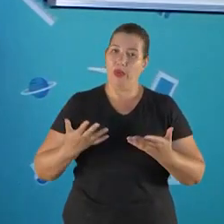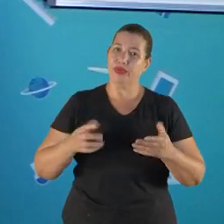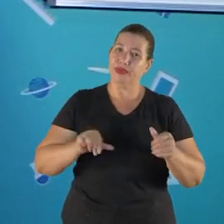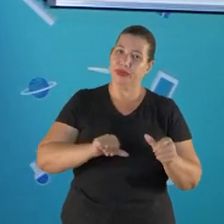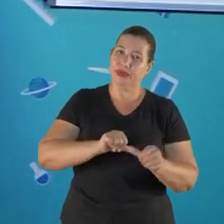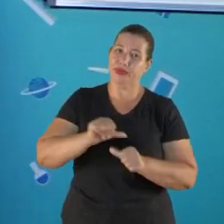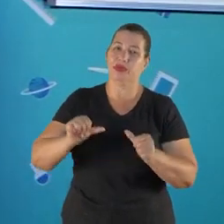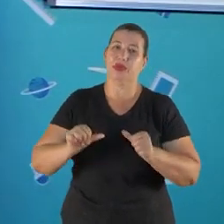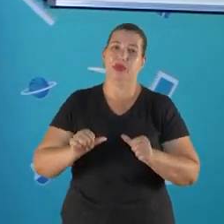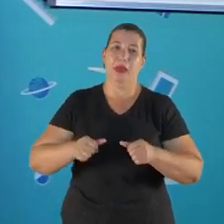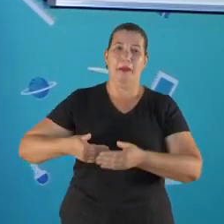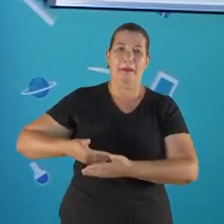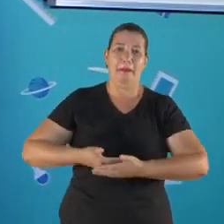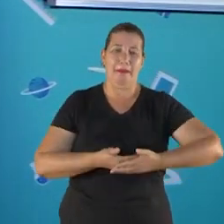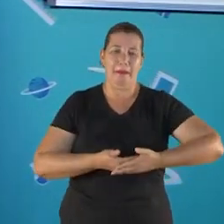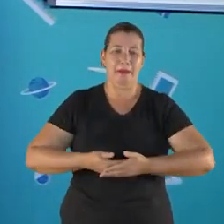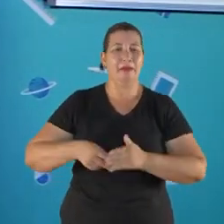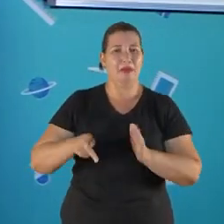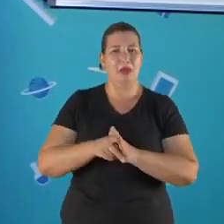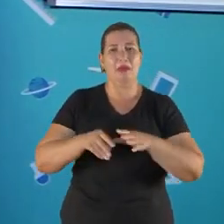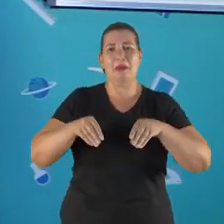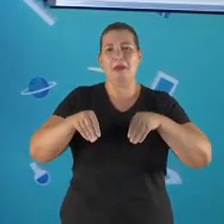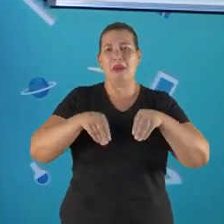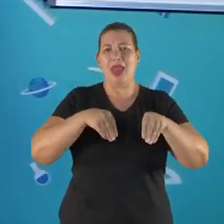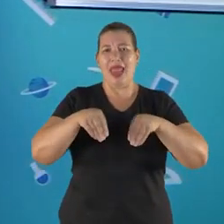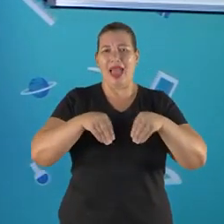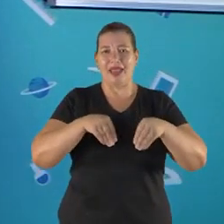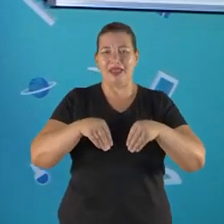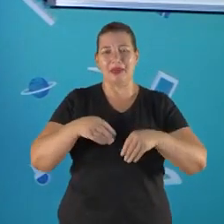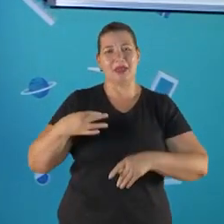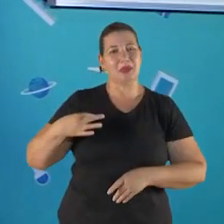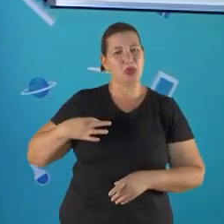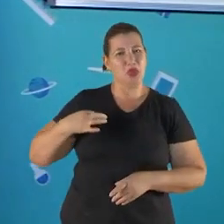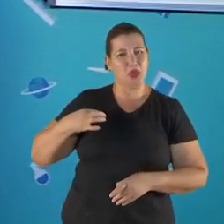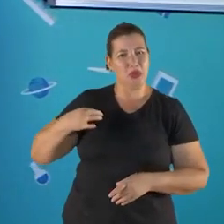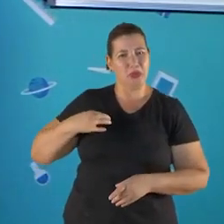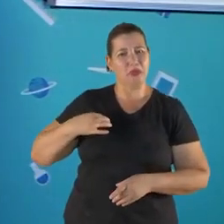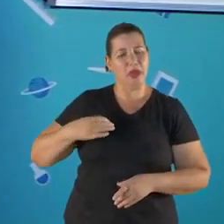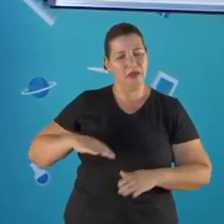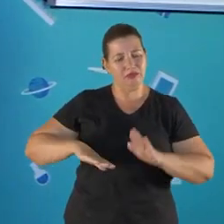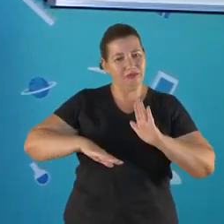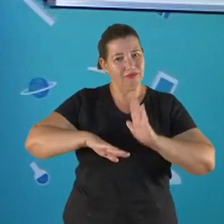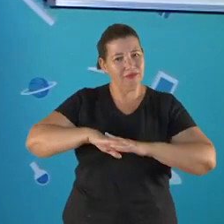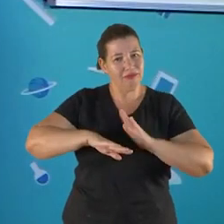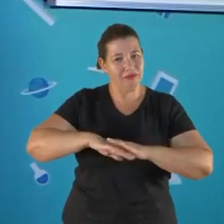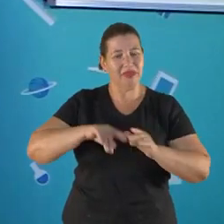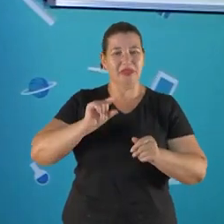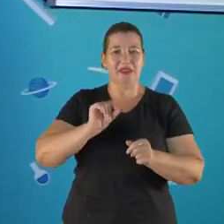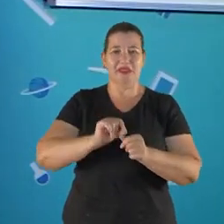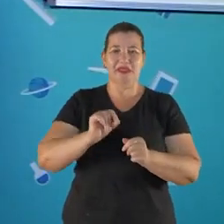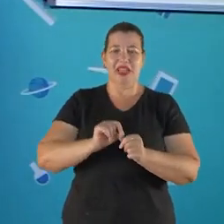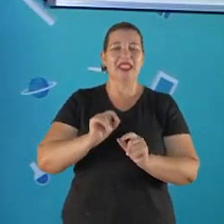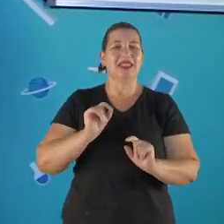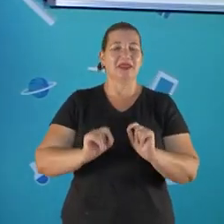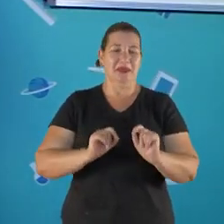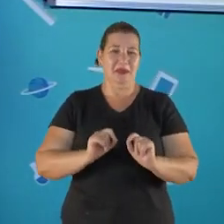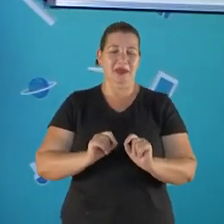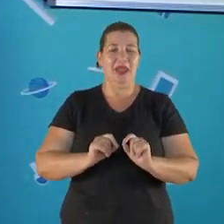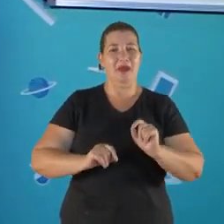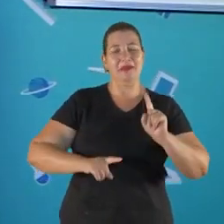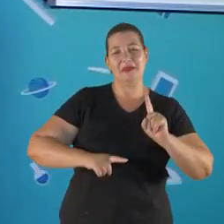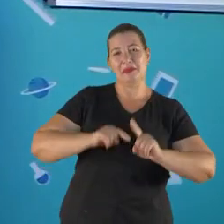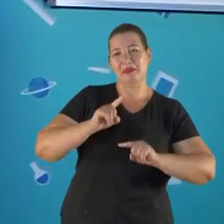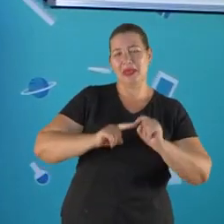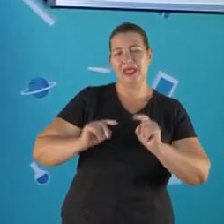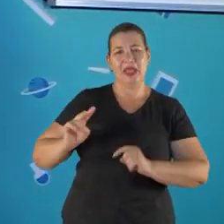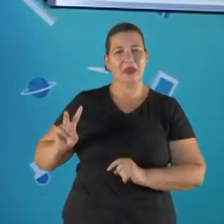foram substituídas por bonecas de plástico. Mas uma boneca de pano feito de forma artesanal é